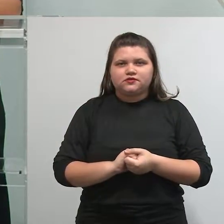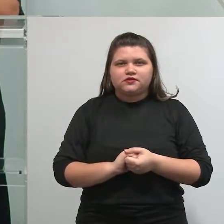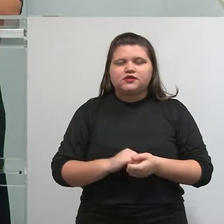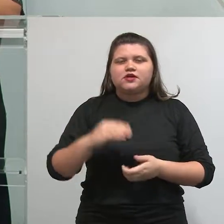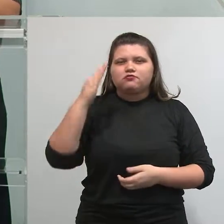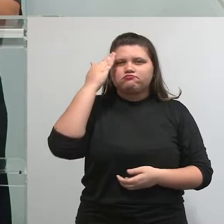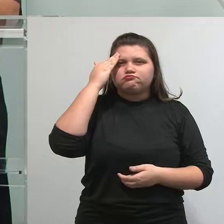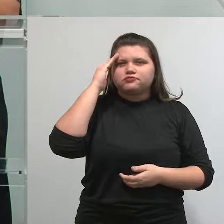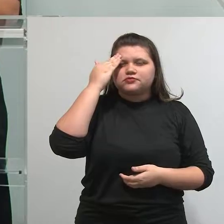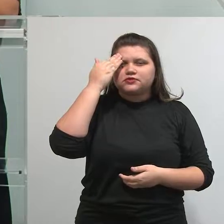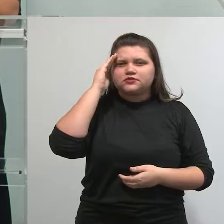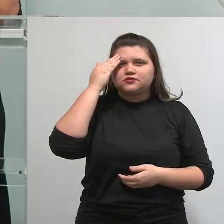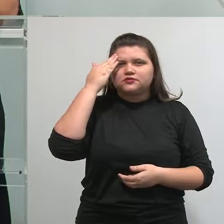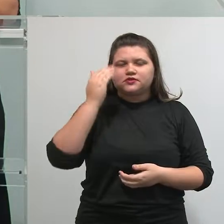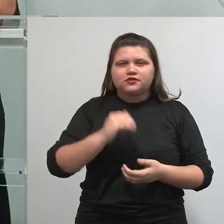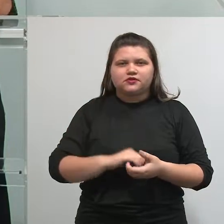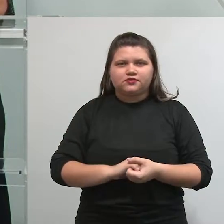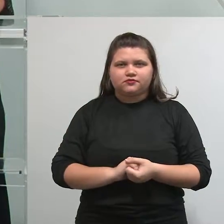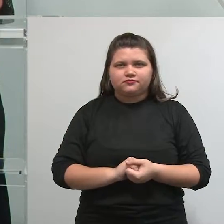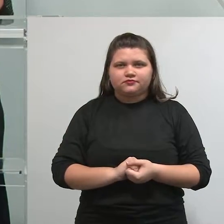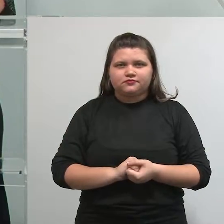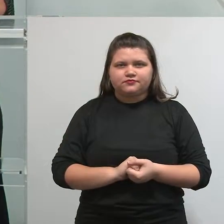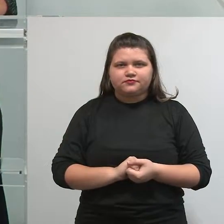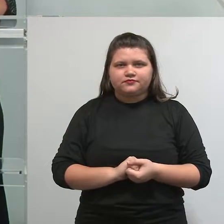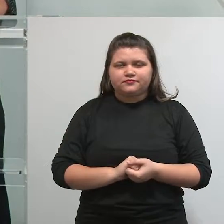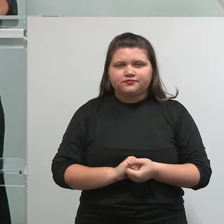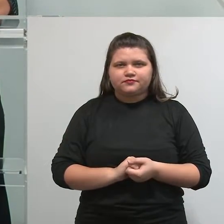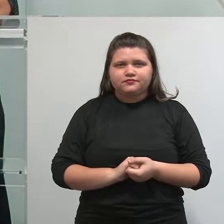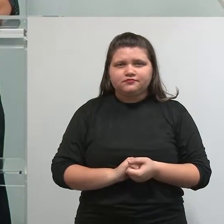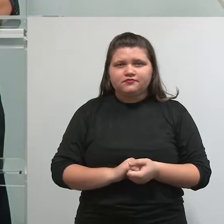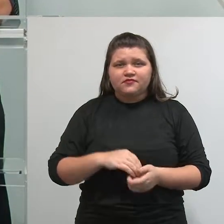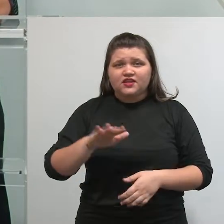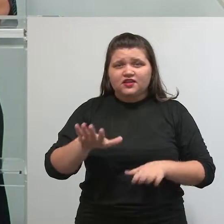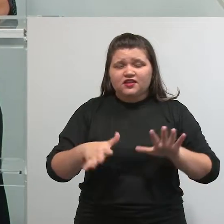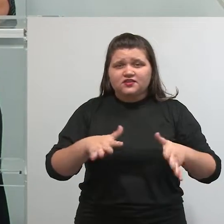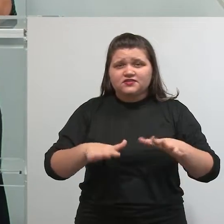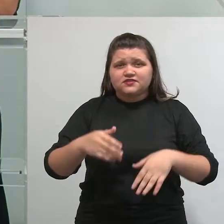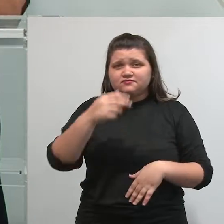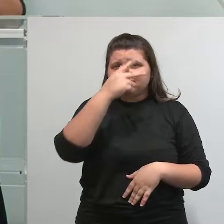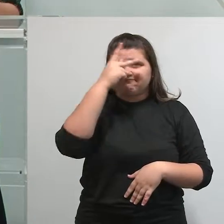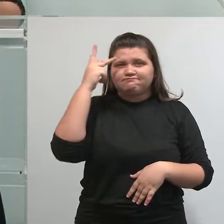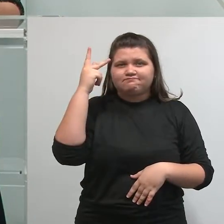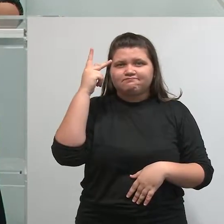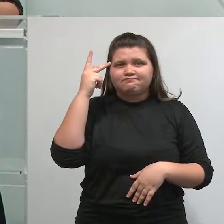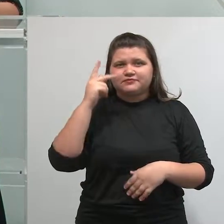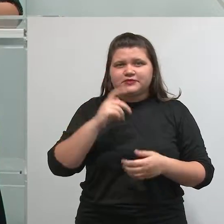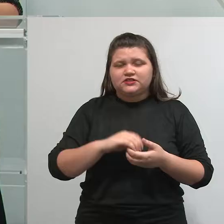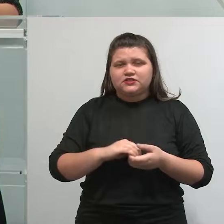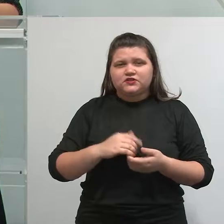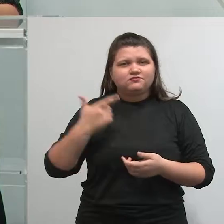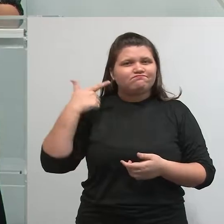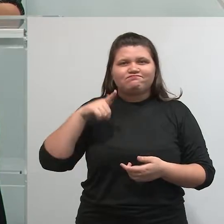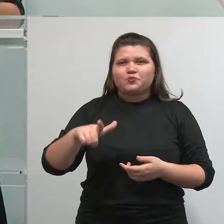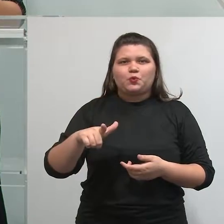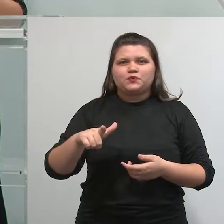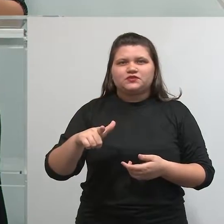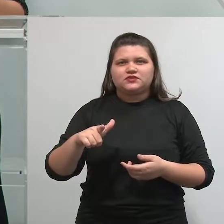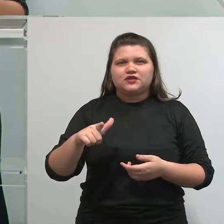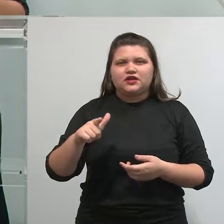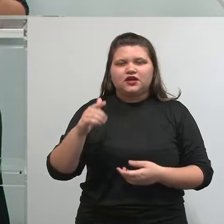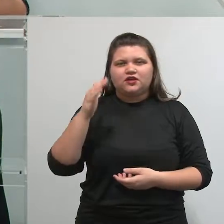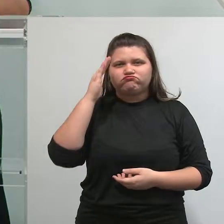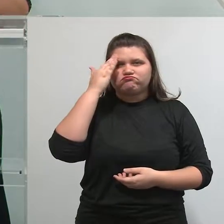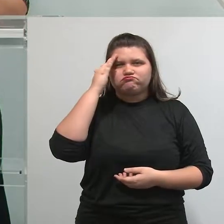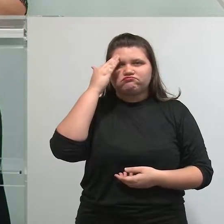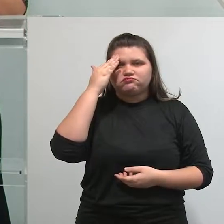integrador, provavelmente aquelas pessoas não conseguem dar continuidade porque elas vão perder mais uma força de trabalho,